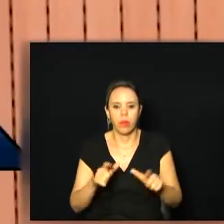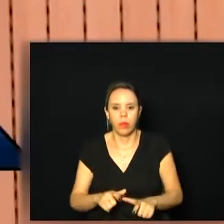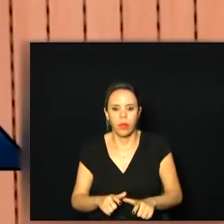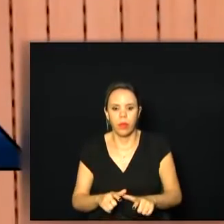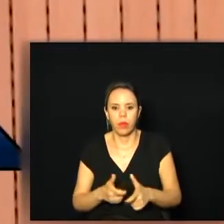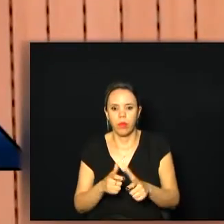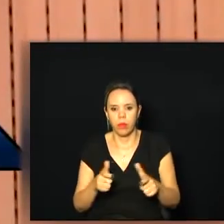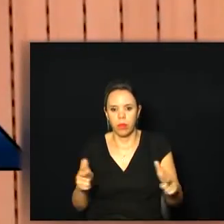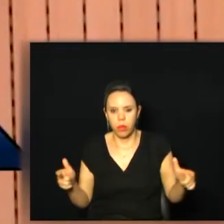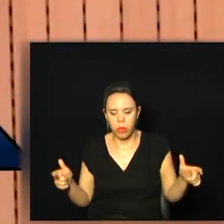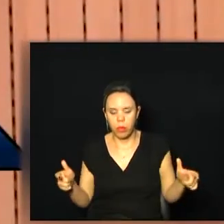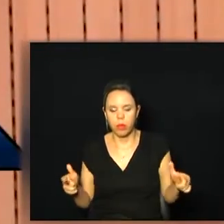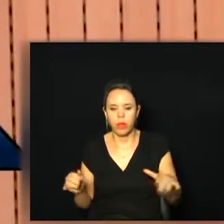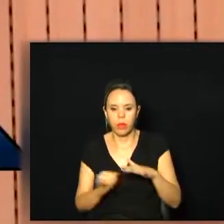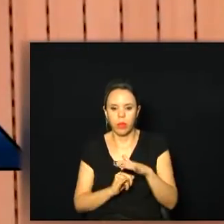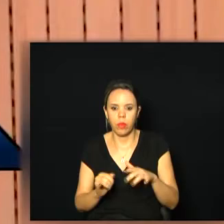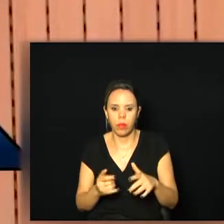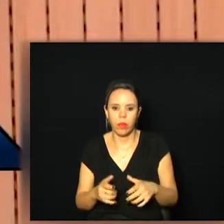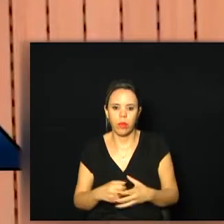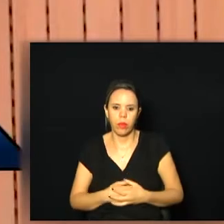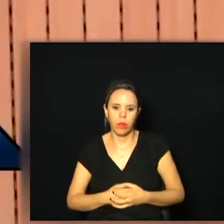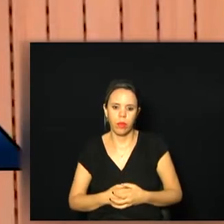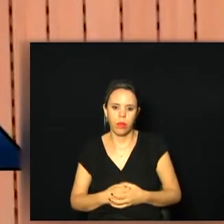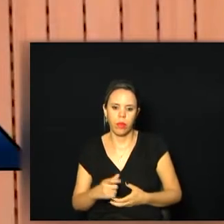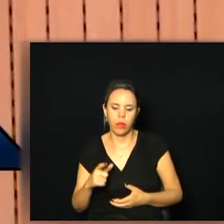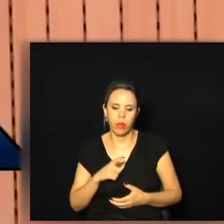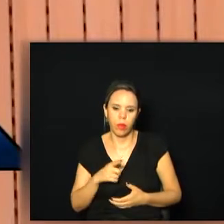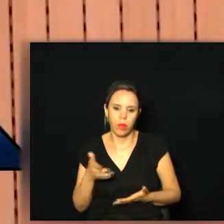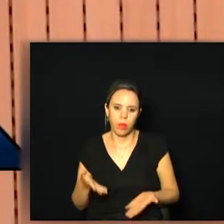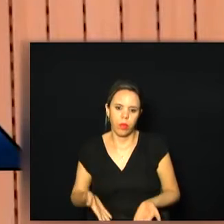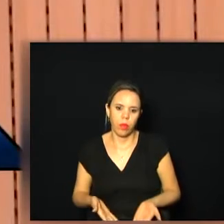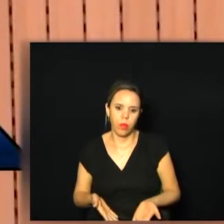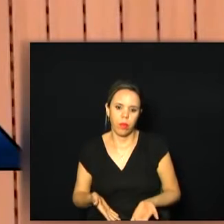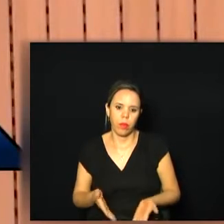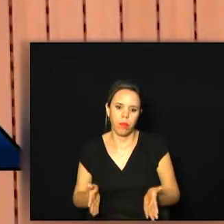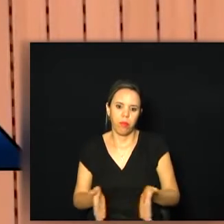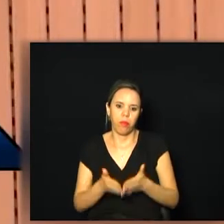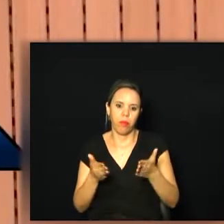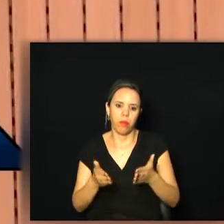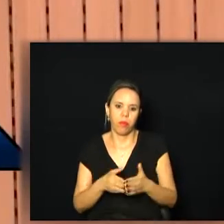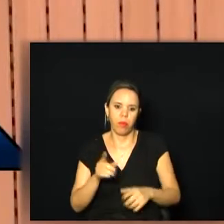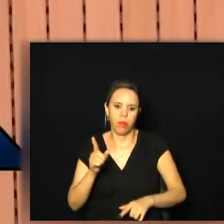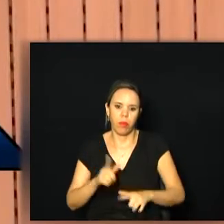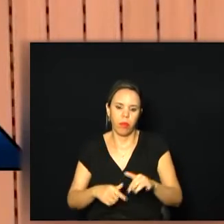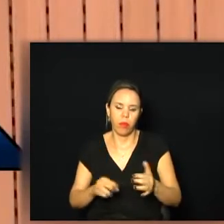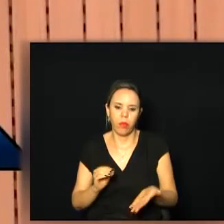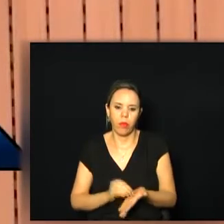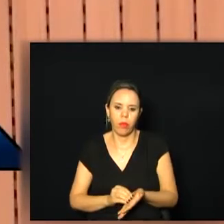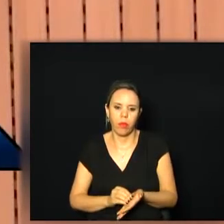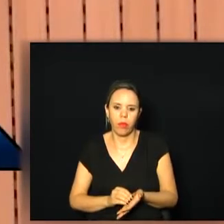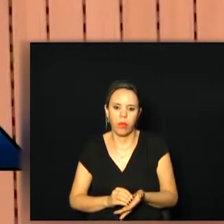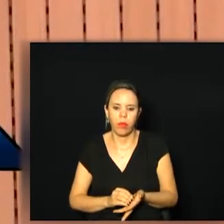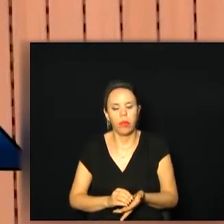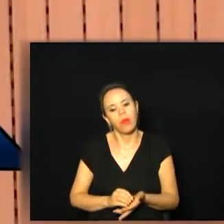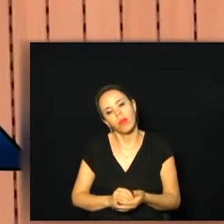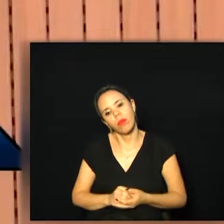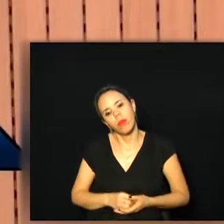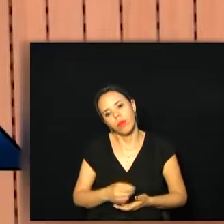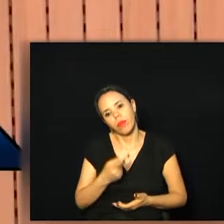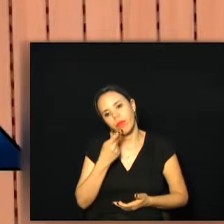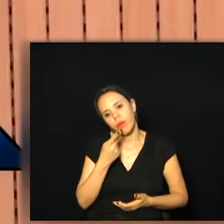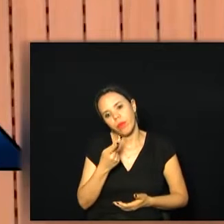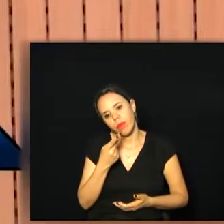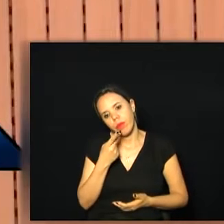muito amplo, que tem crescido muito. É um território que é muito pobre de equipamentos, né? Eu falo